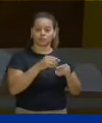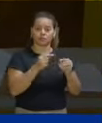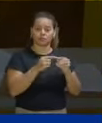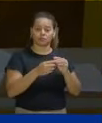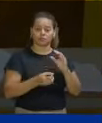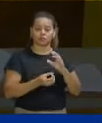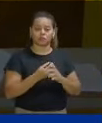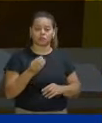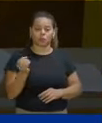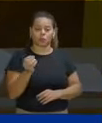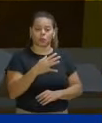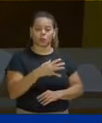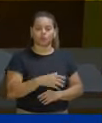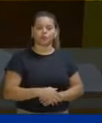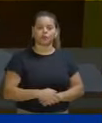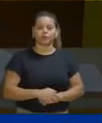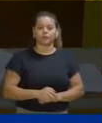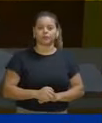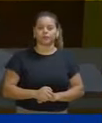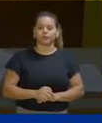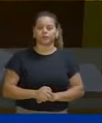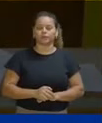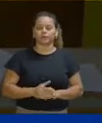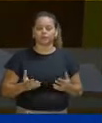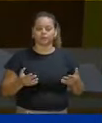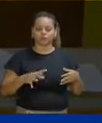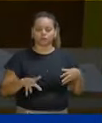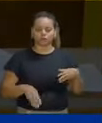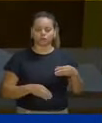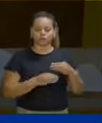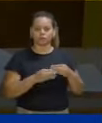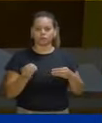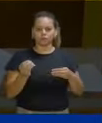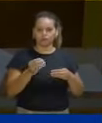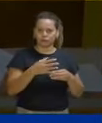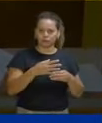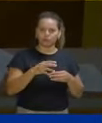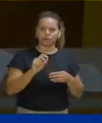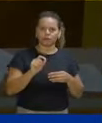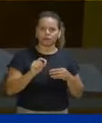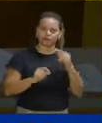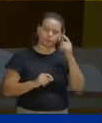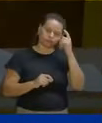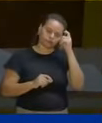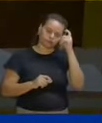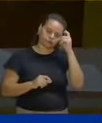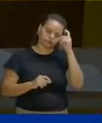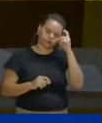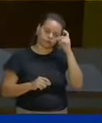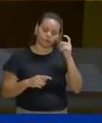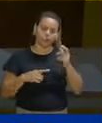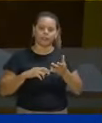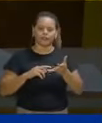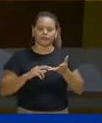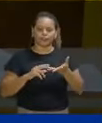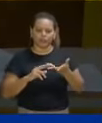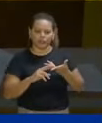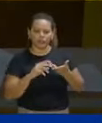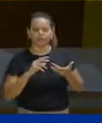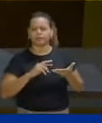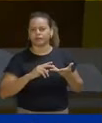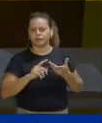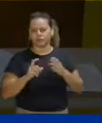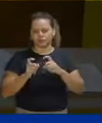E essa implementação, como os colegas estão lembrados, foi cercada de diversos